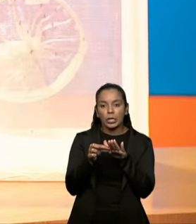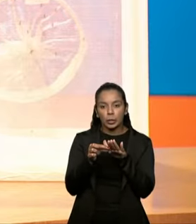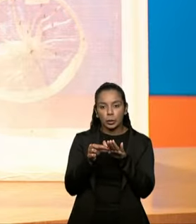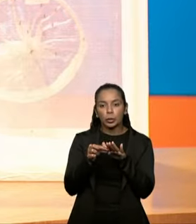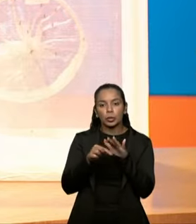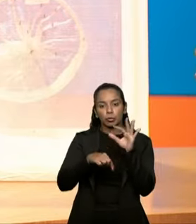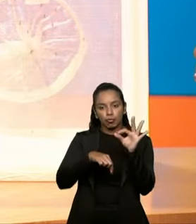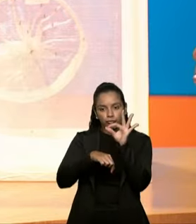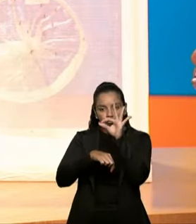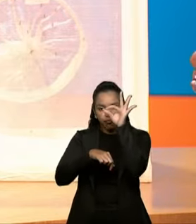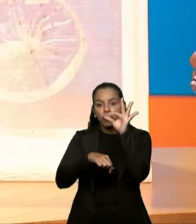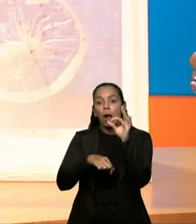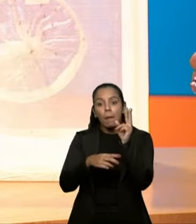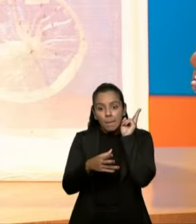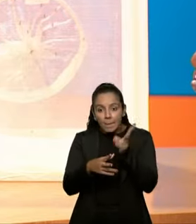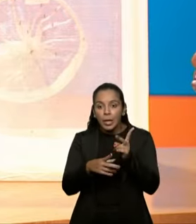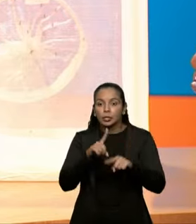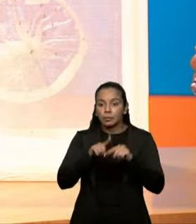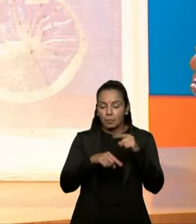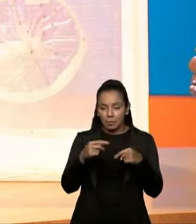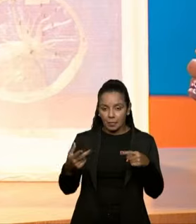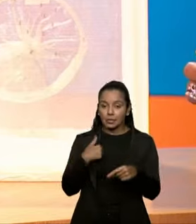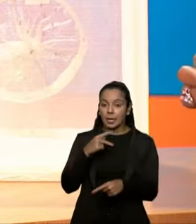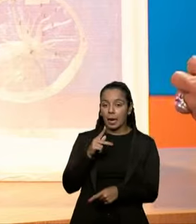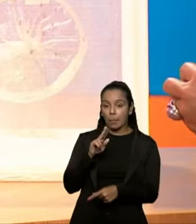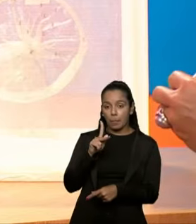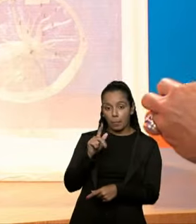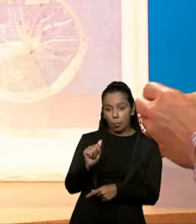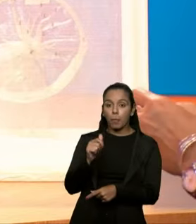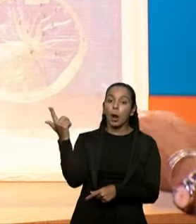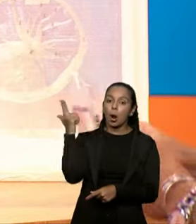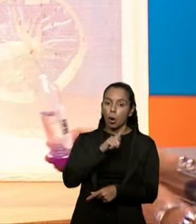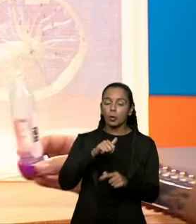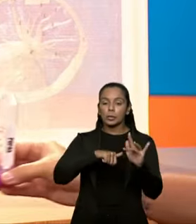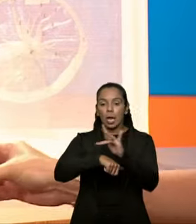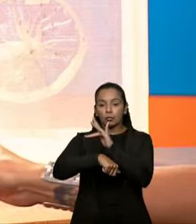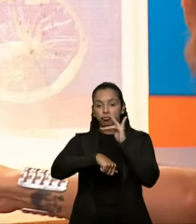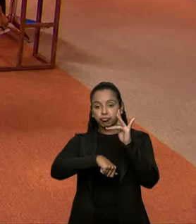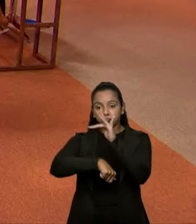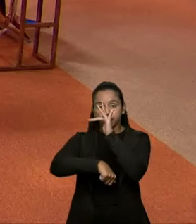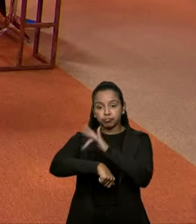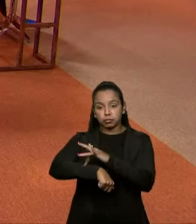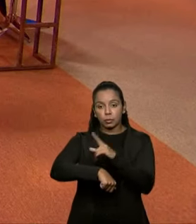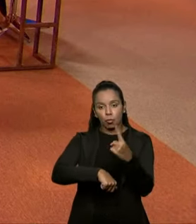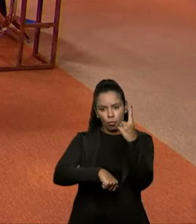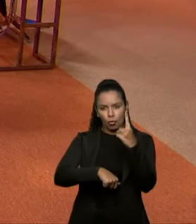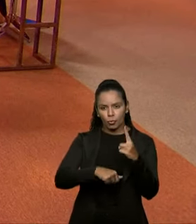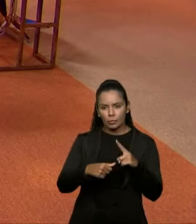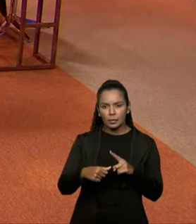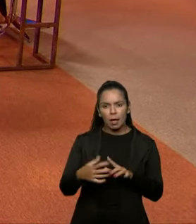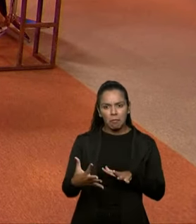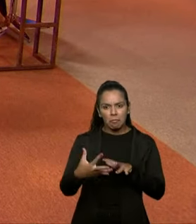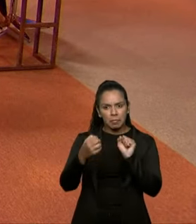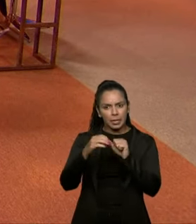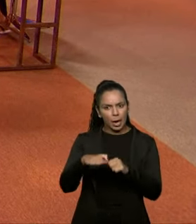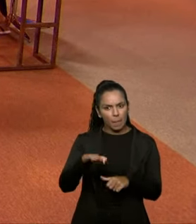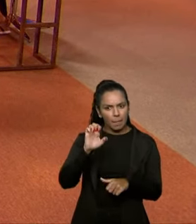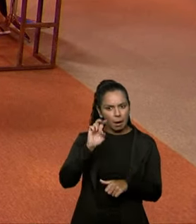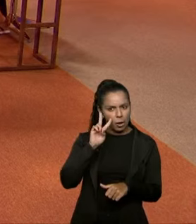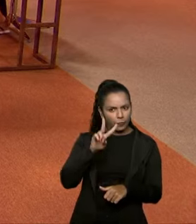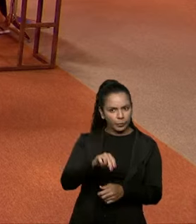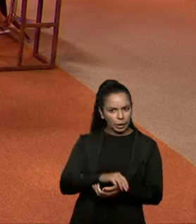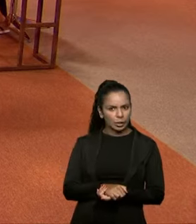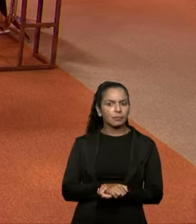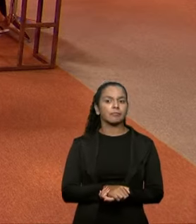que está aí. As e aí da pupa emerge o adulto que está aqui. Tem as... duas ali que estão brigando com a mãe que eu vi. Tá aqui, meu Deus do céu,